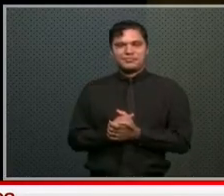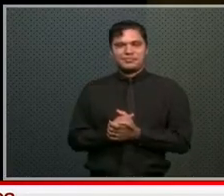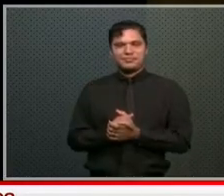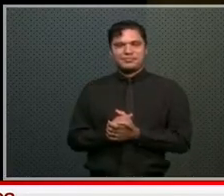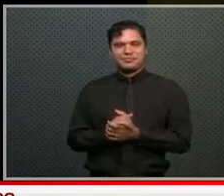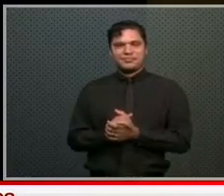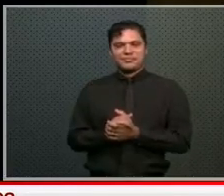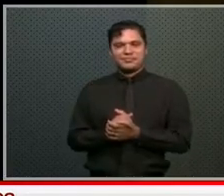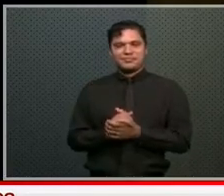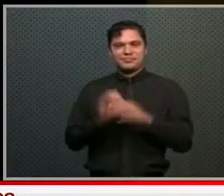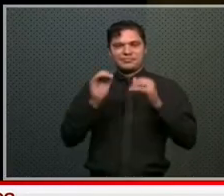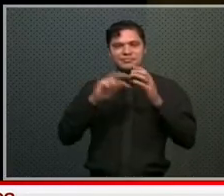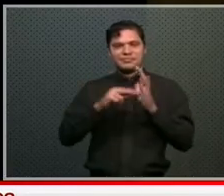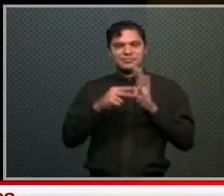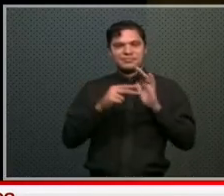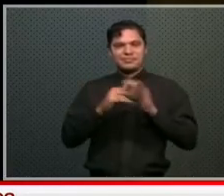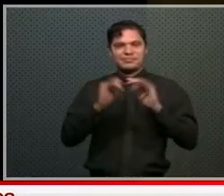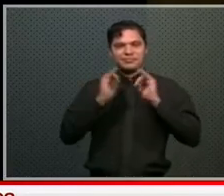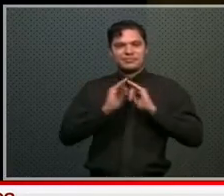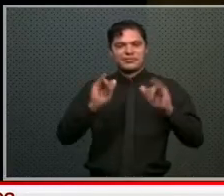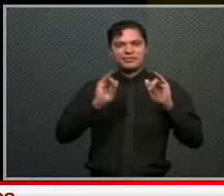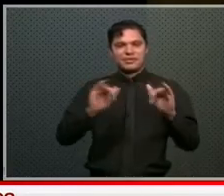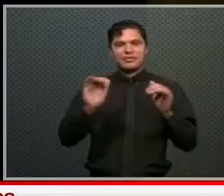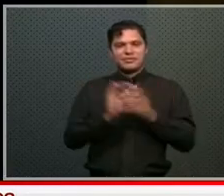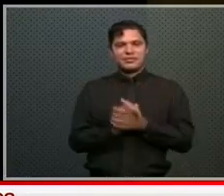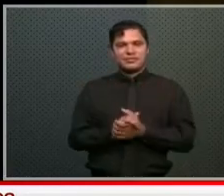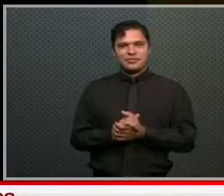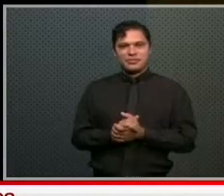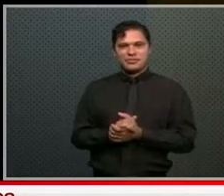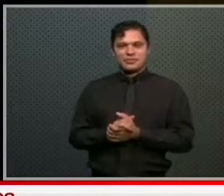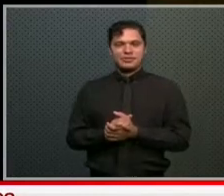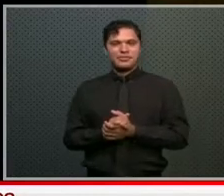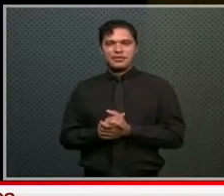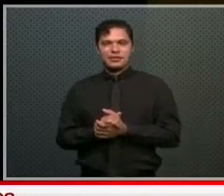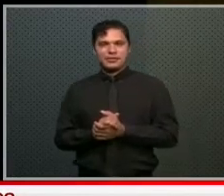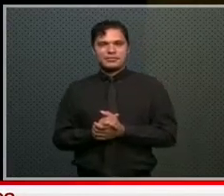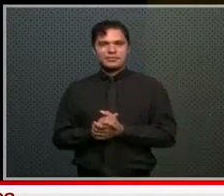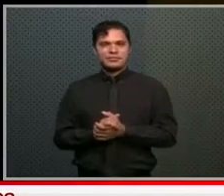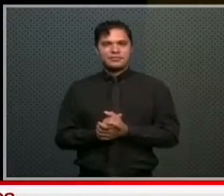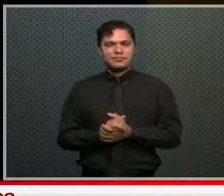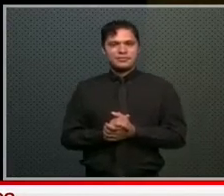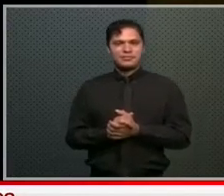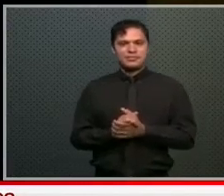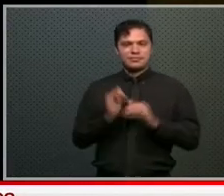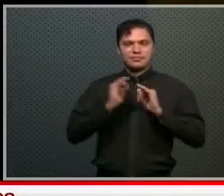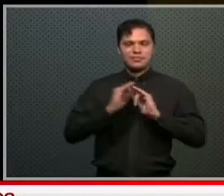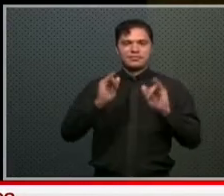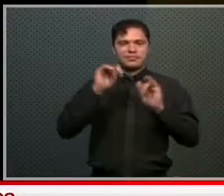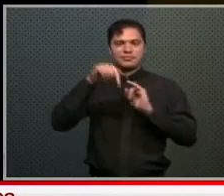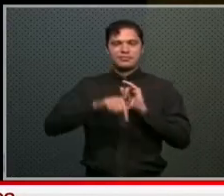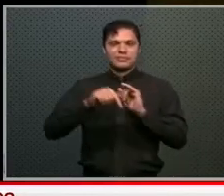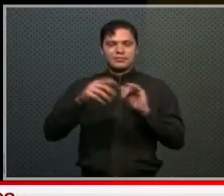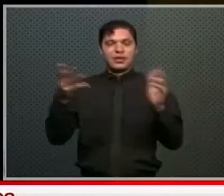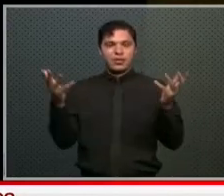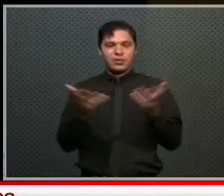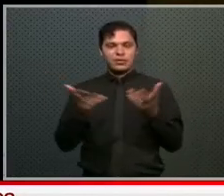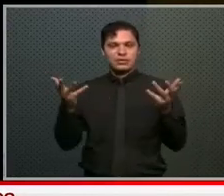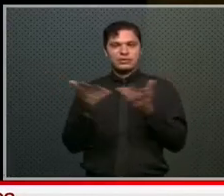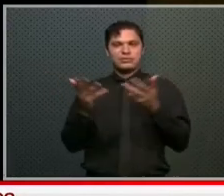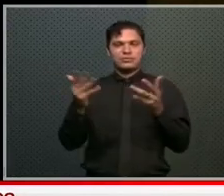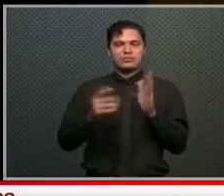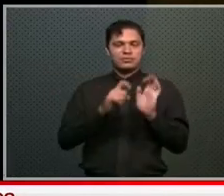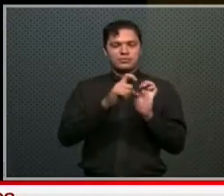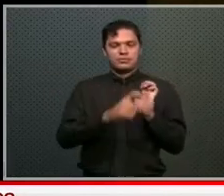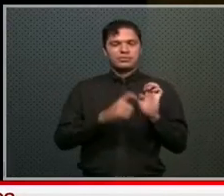dizer senhoras e senhores que em 2024 o que hoje é Embrapa Amazônia